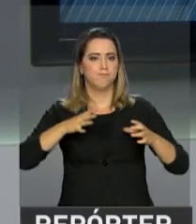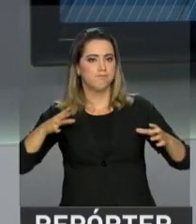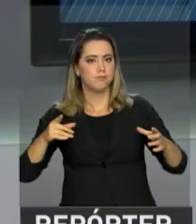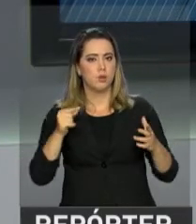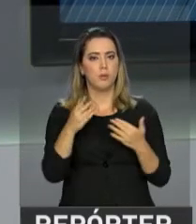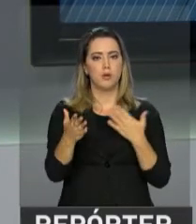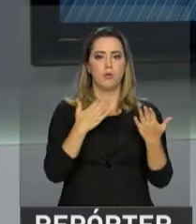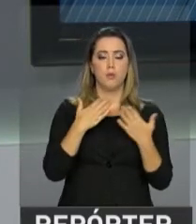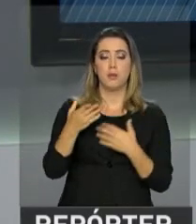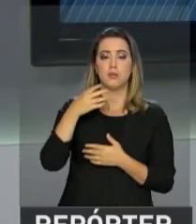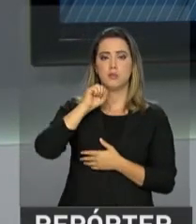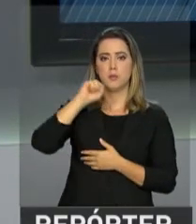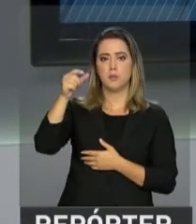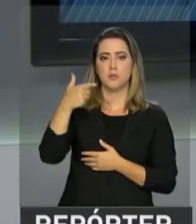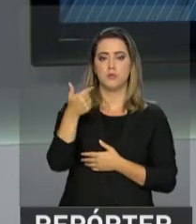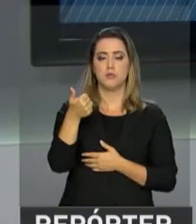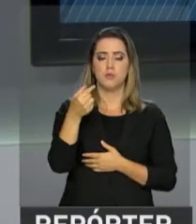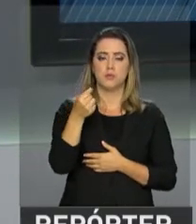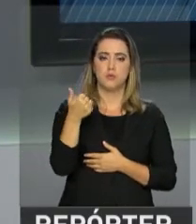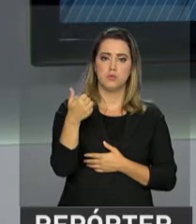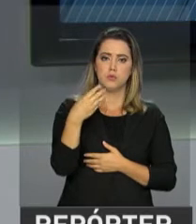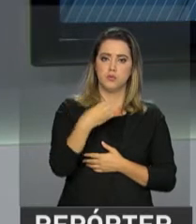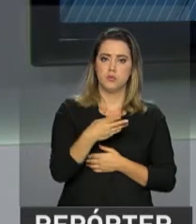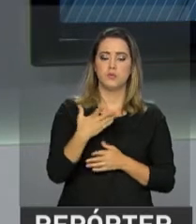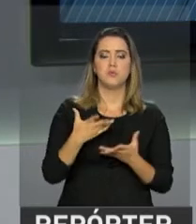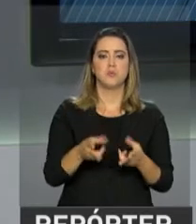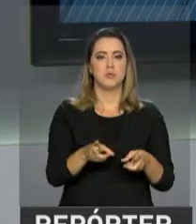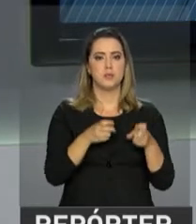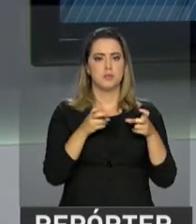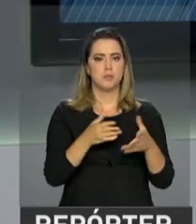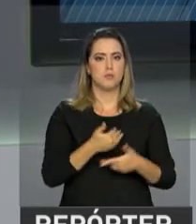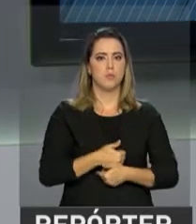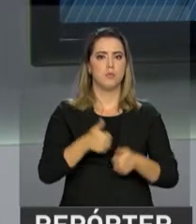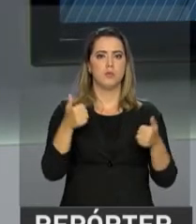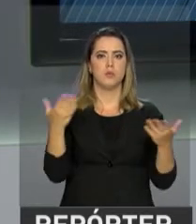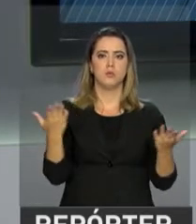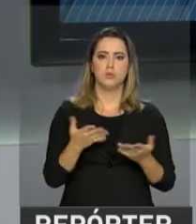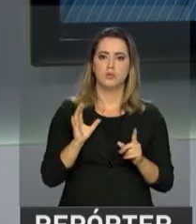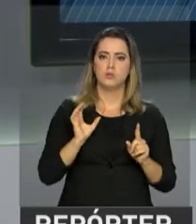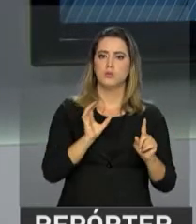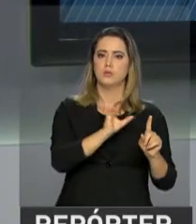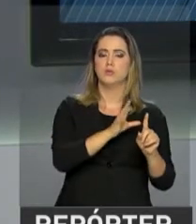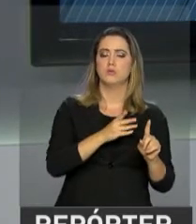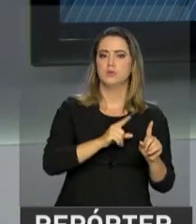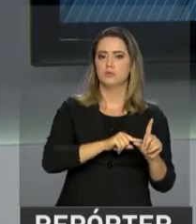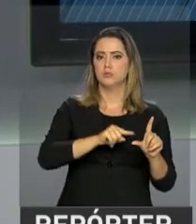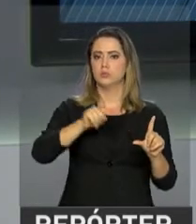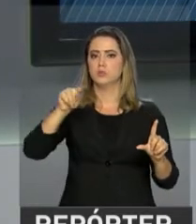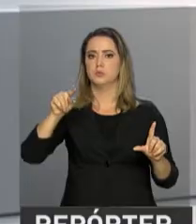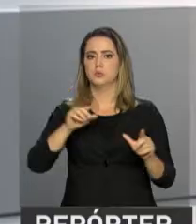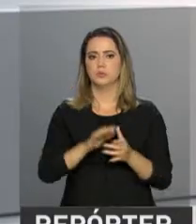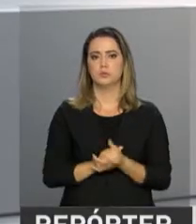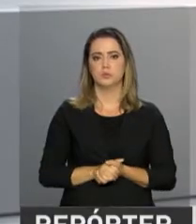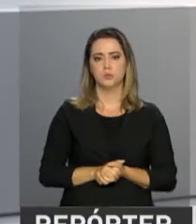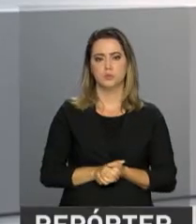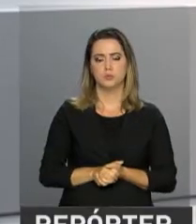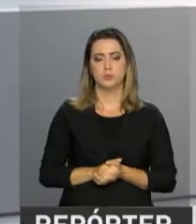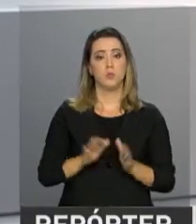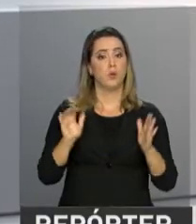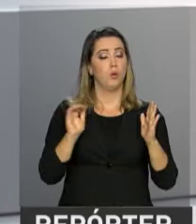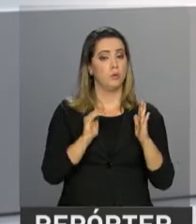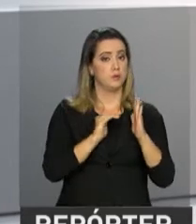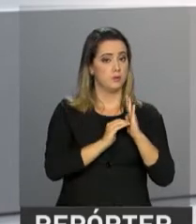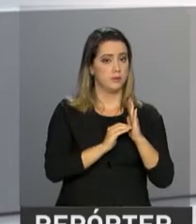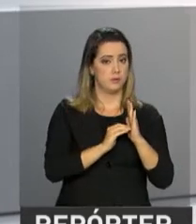a melhora na percepção sobre a situação atual dos negócios foi a principal influência para a alta do indicador. O